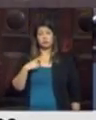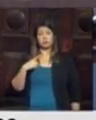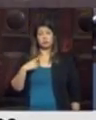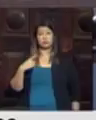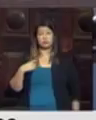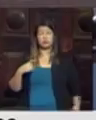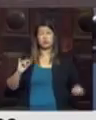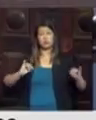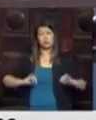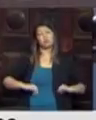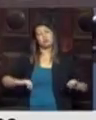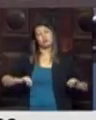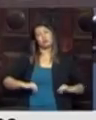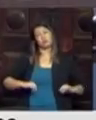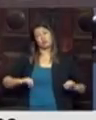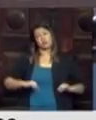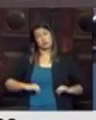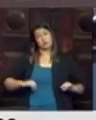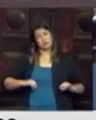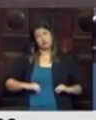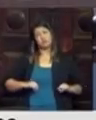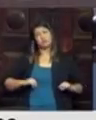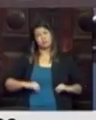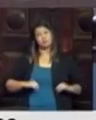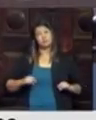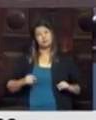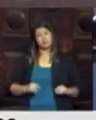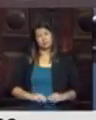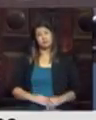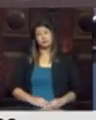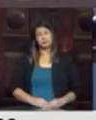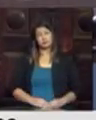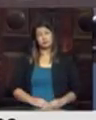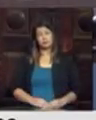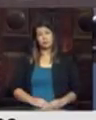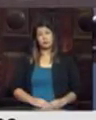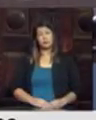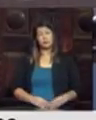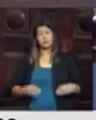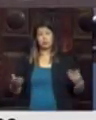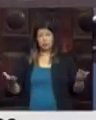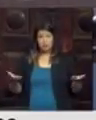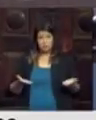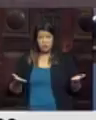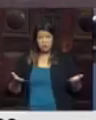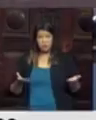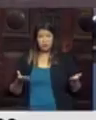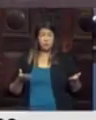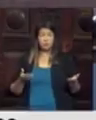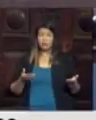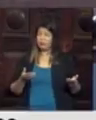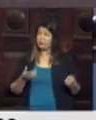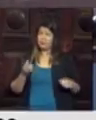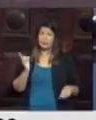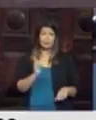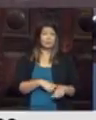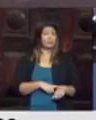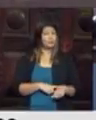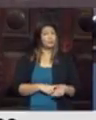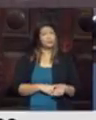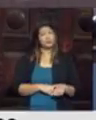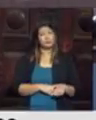a sofrer o risco. E agora a situação está instalada no estado do Rio de